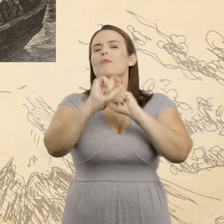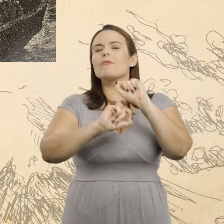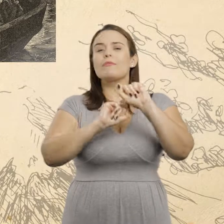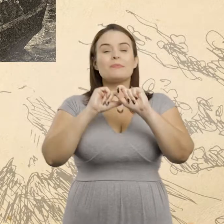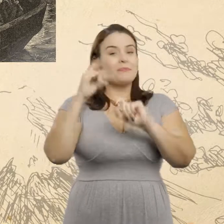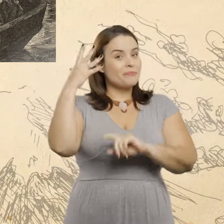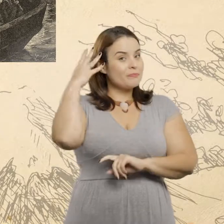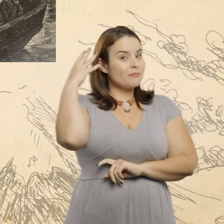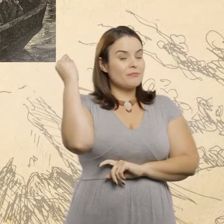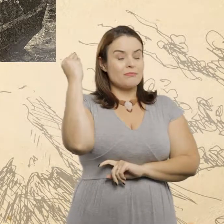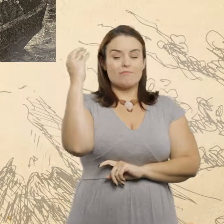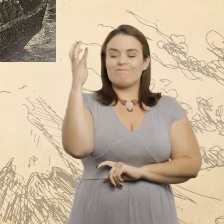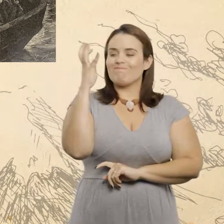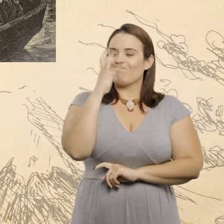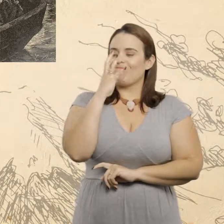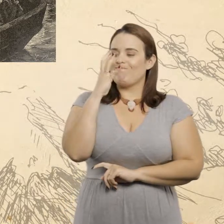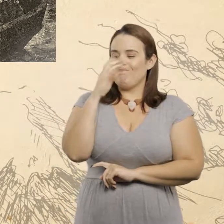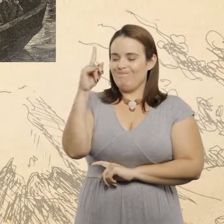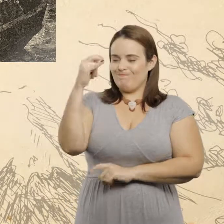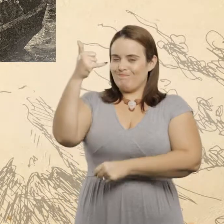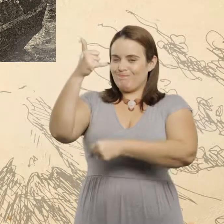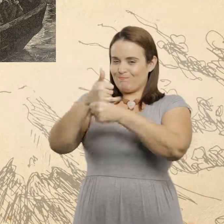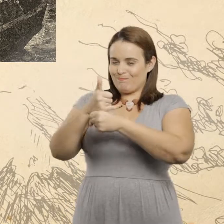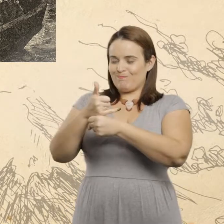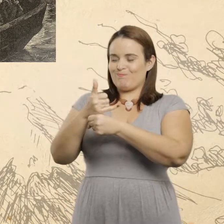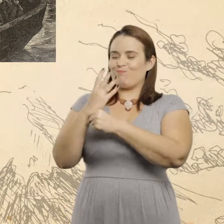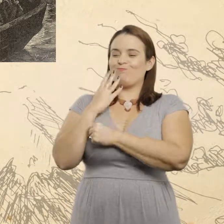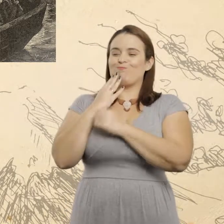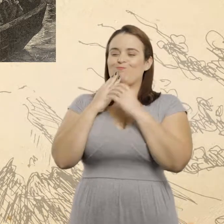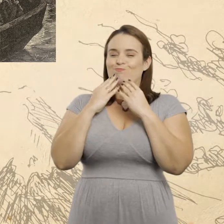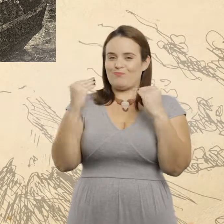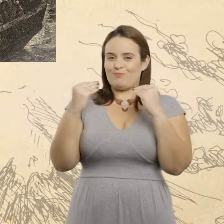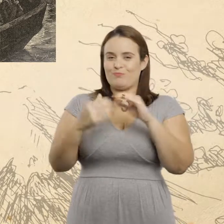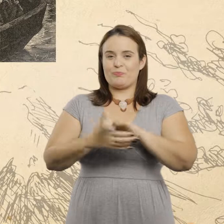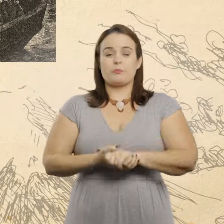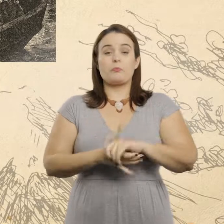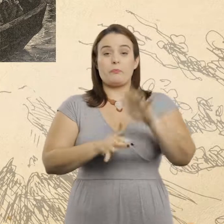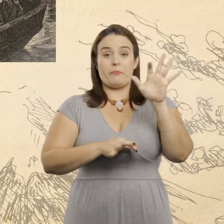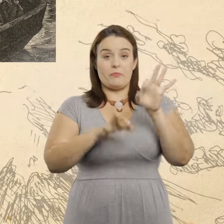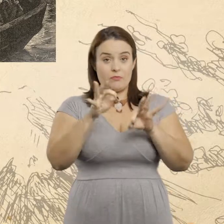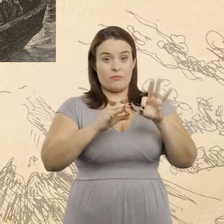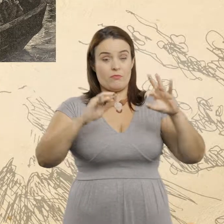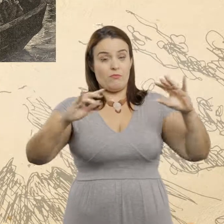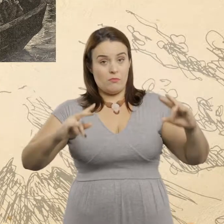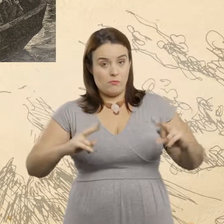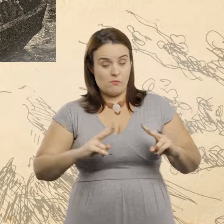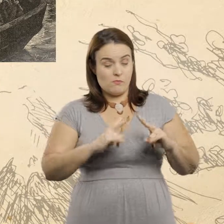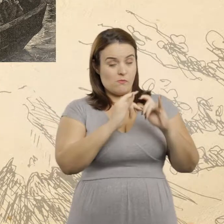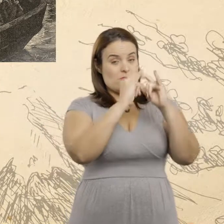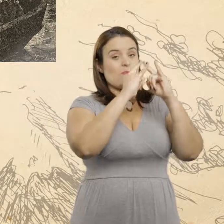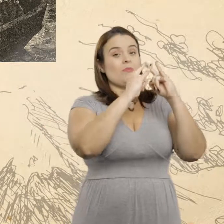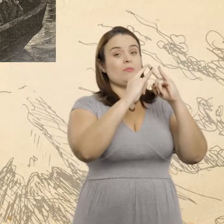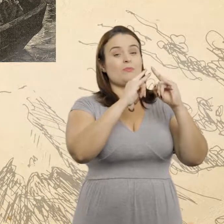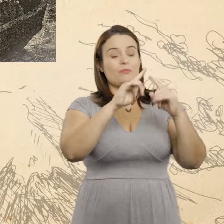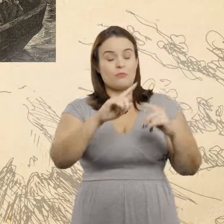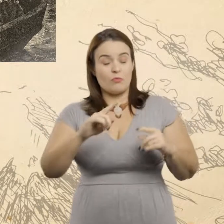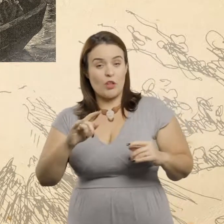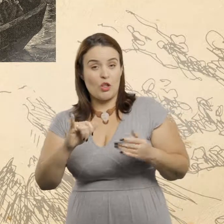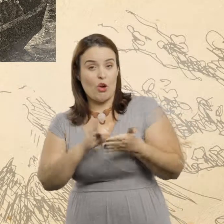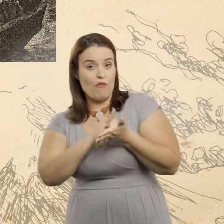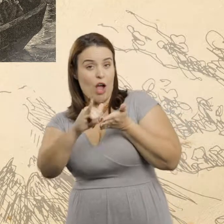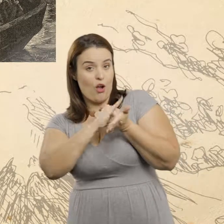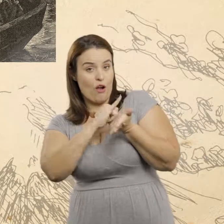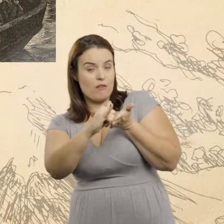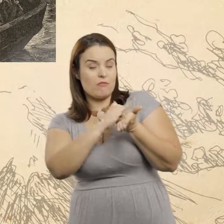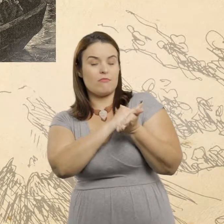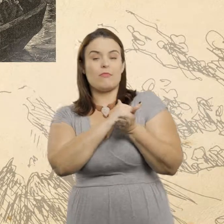e Passepartout admirava ainda mais o patrão. O plano era ir até São Francisco, depois para Nova York e